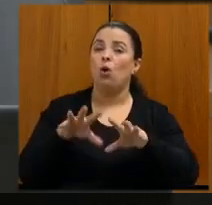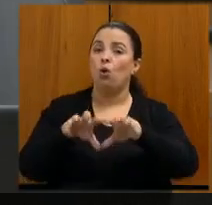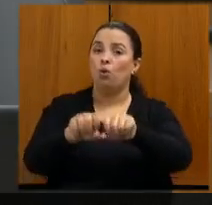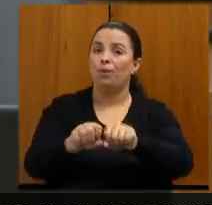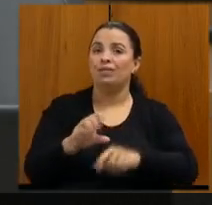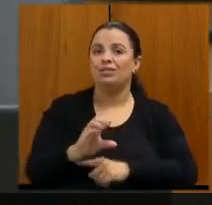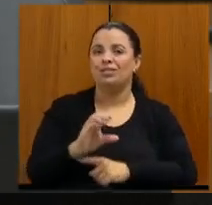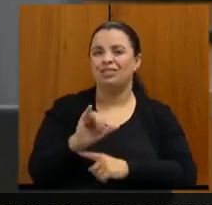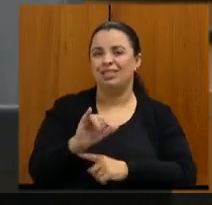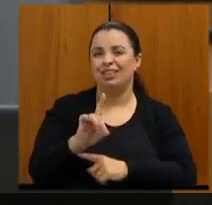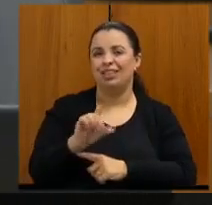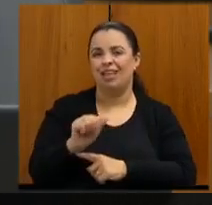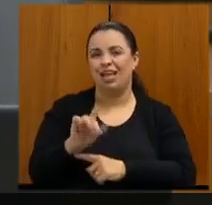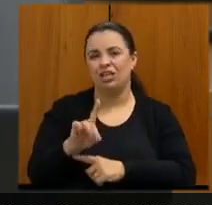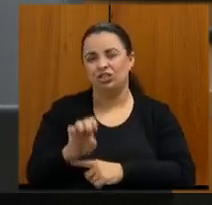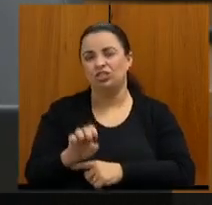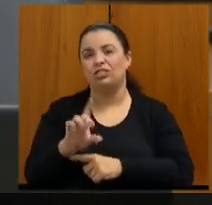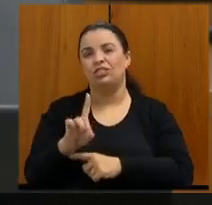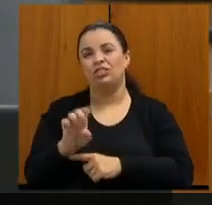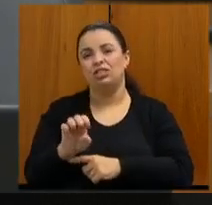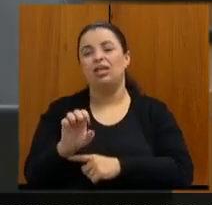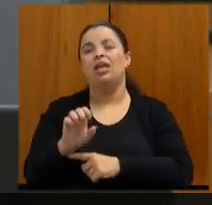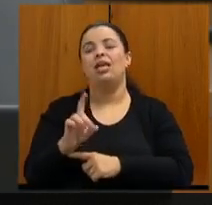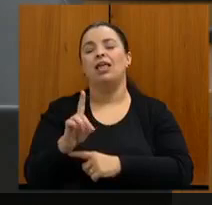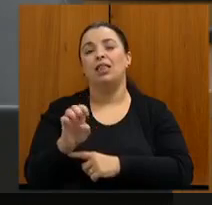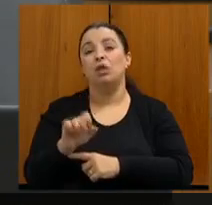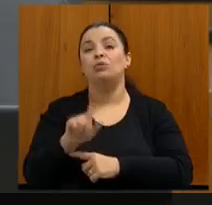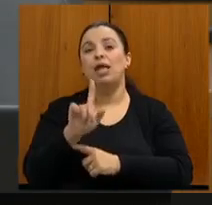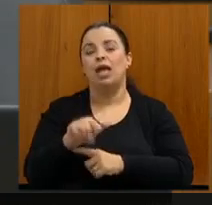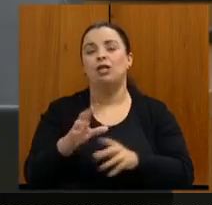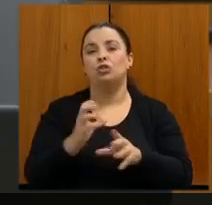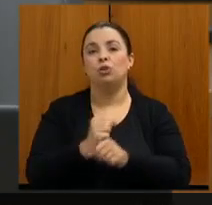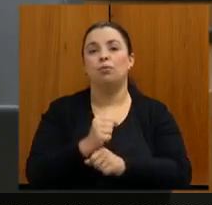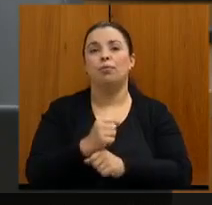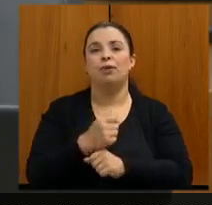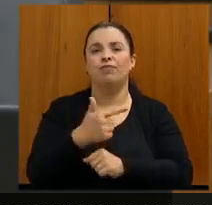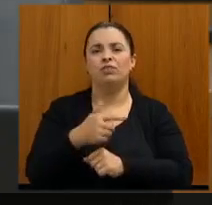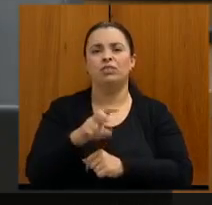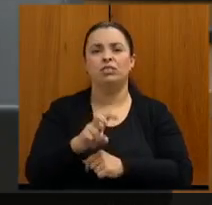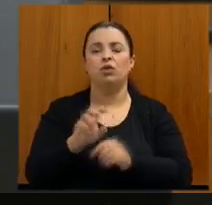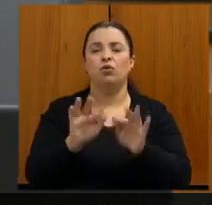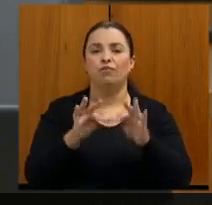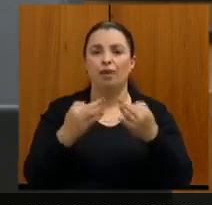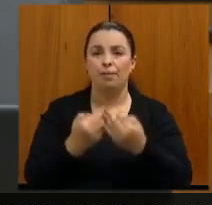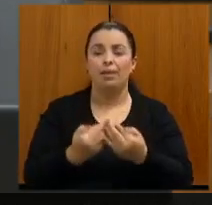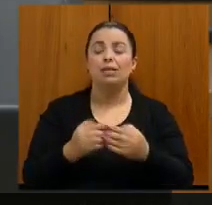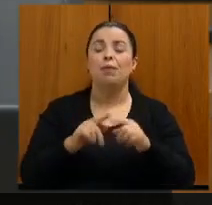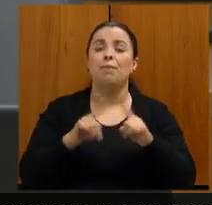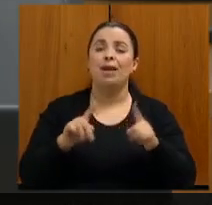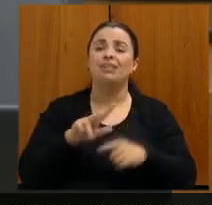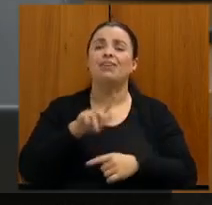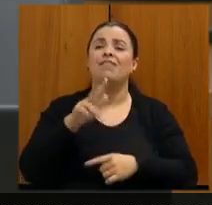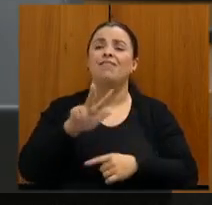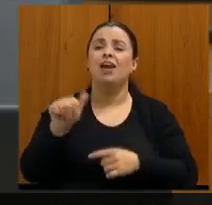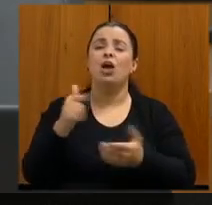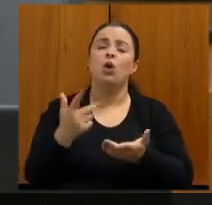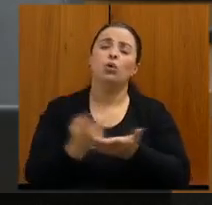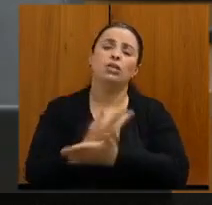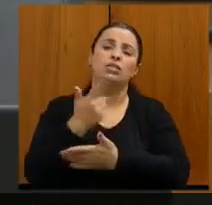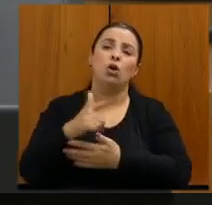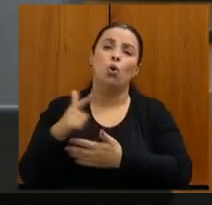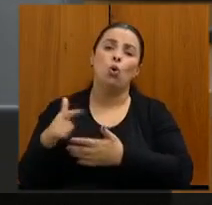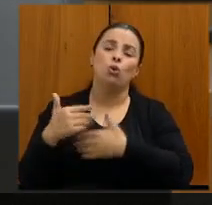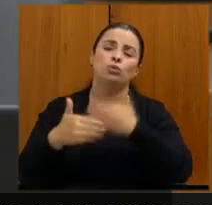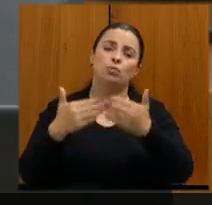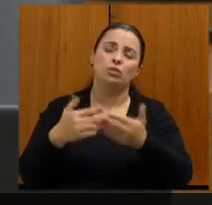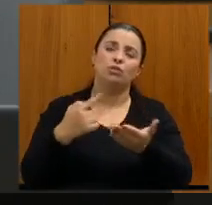famílias as que já passaram por um processo de Diagnóstico mas outros virão acho que é um processo comunitário local